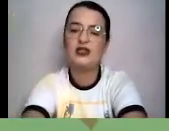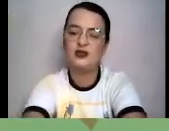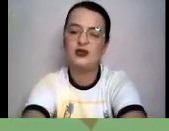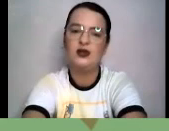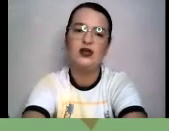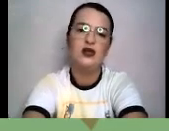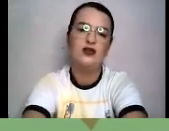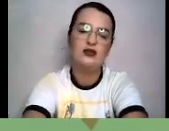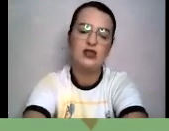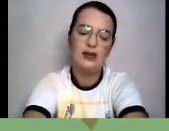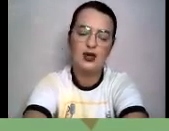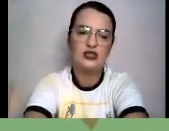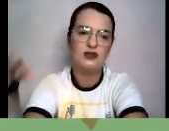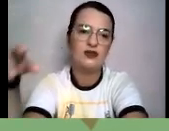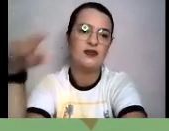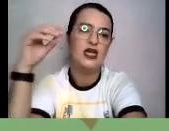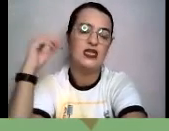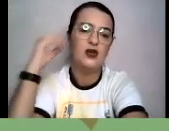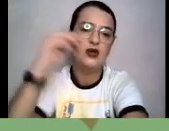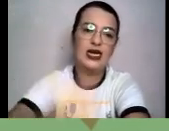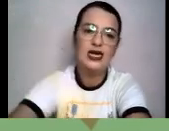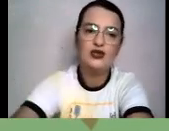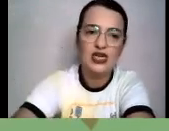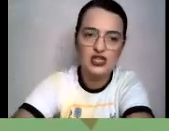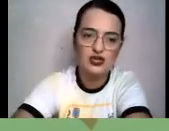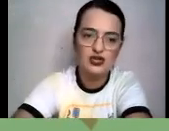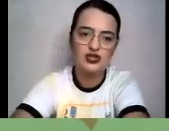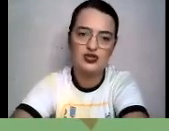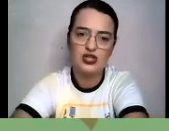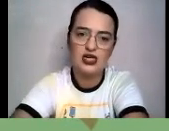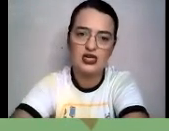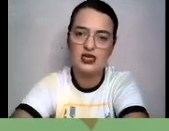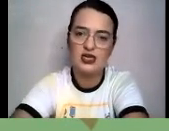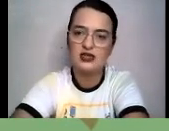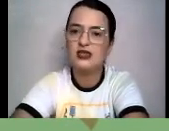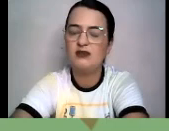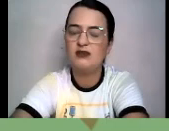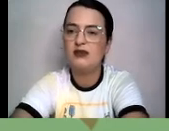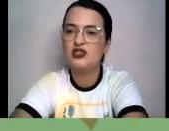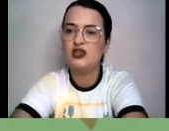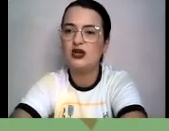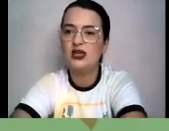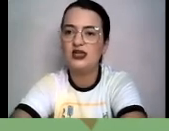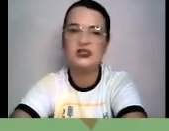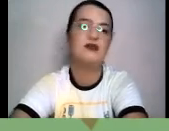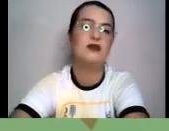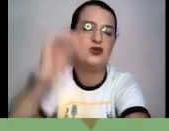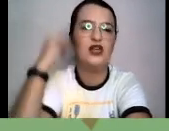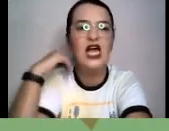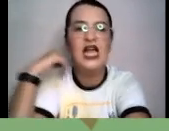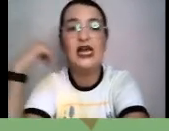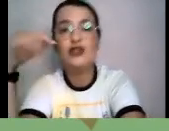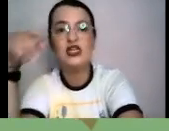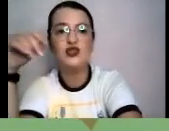bem fácil. Vamos para a próxima. Então, leia o trecho, deixa eu tirar aqui essa minha imagem e colocar aqui em cima.